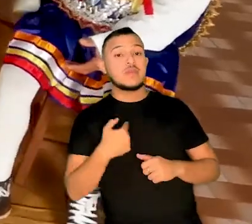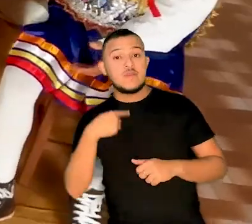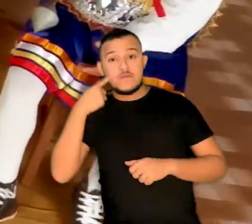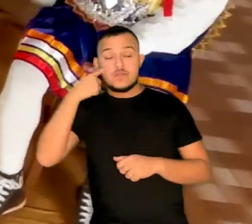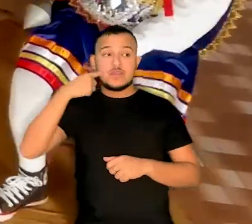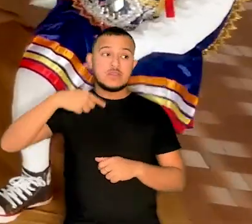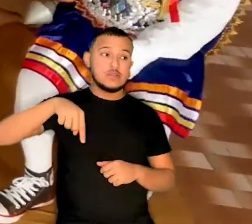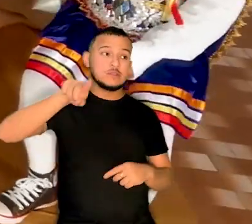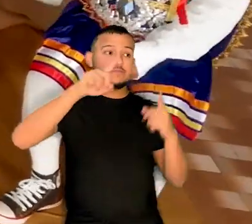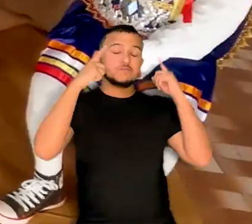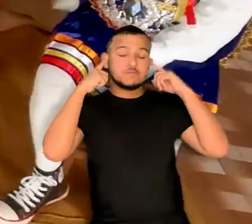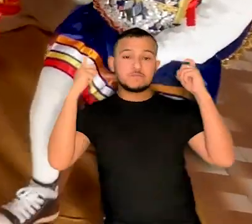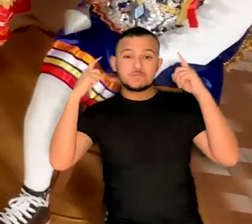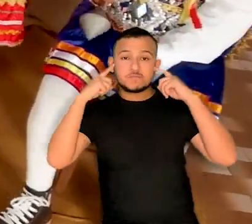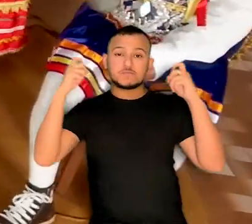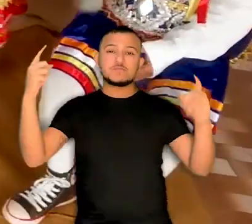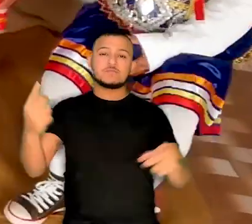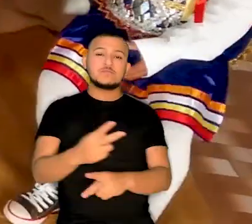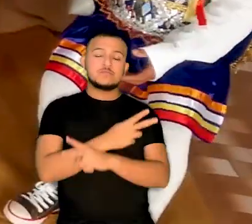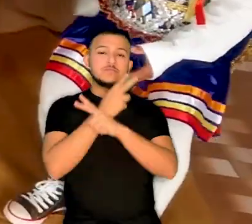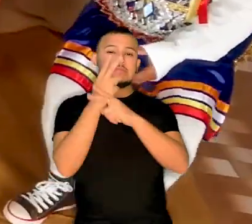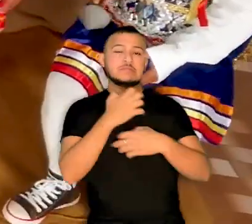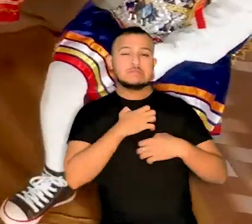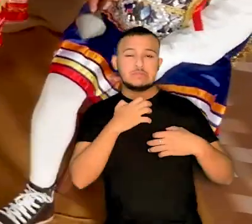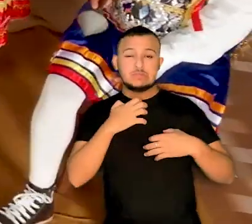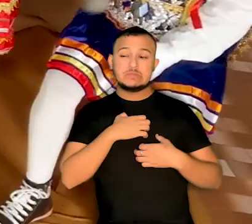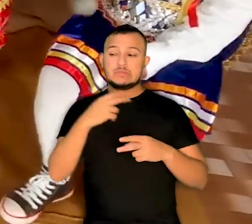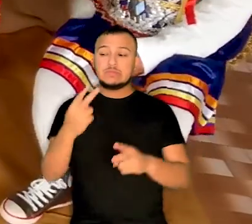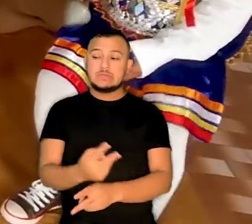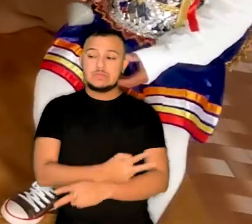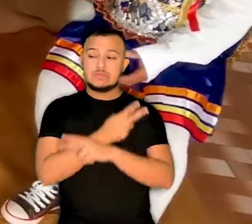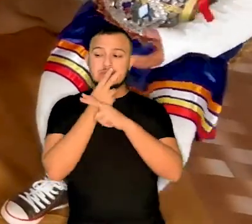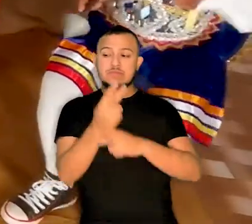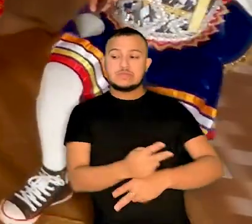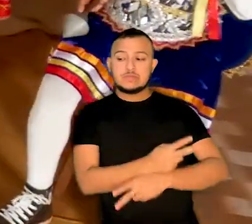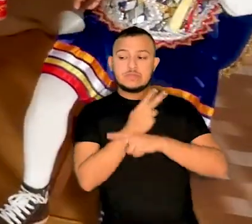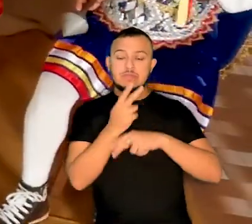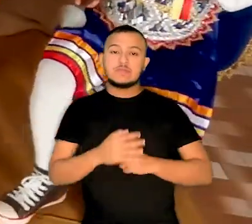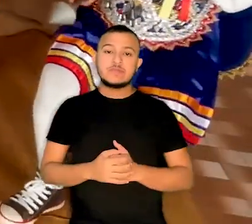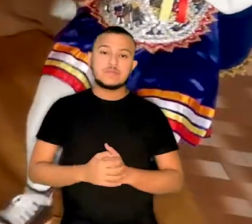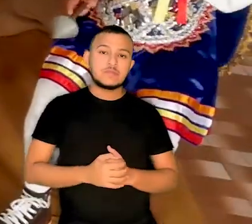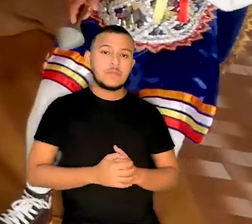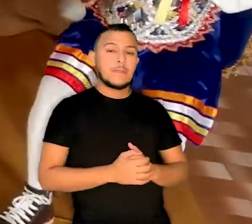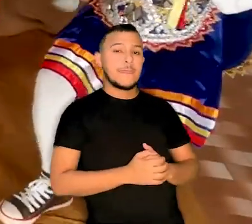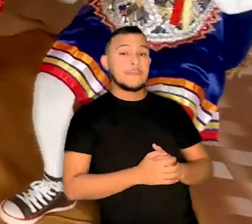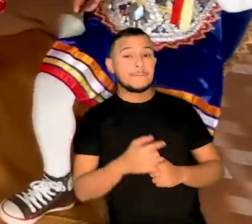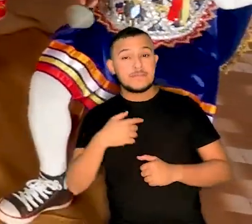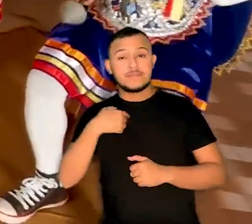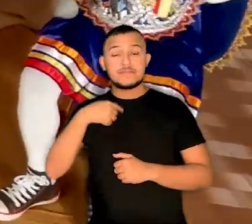a zoada do vento, eu vi no firmamento do extremo mar. Eu